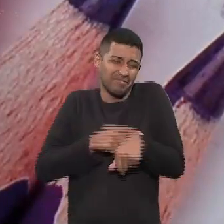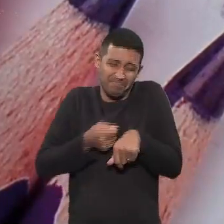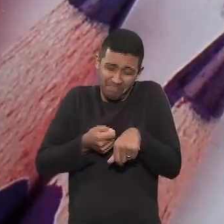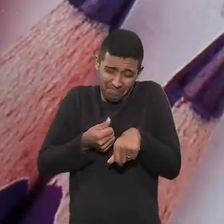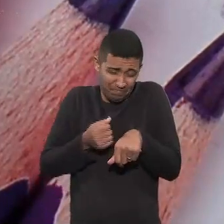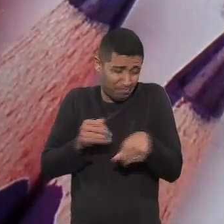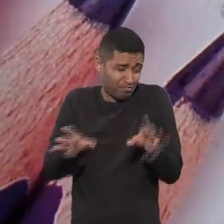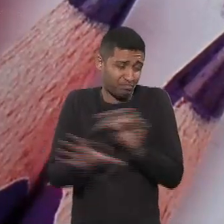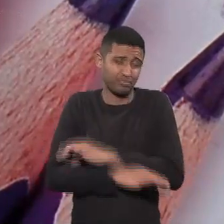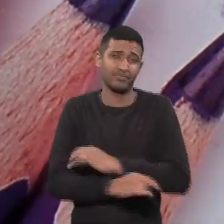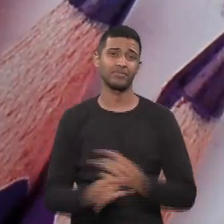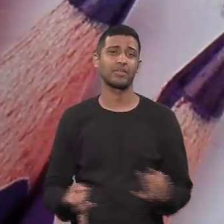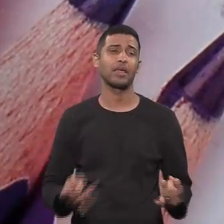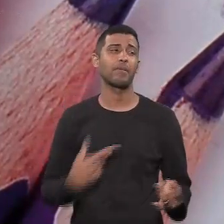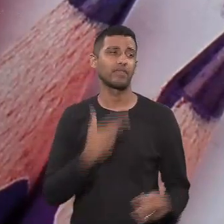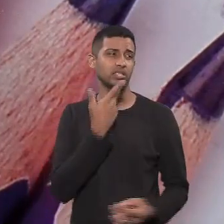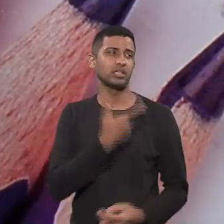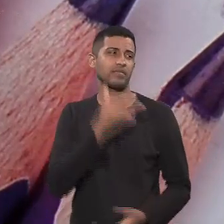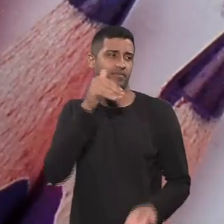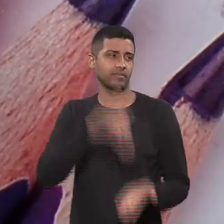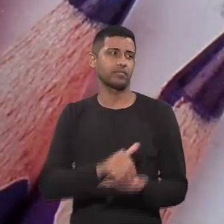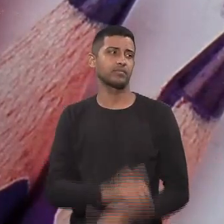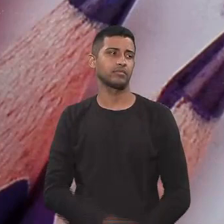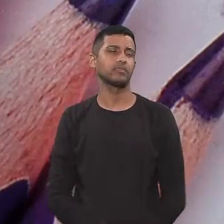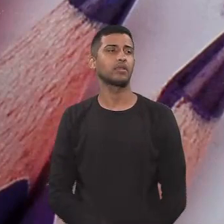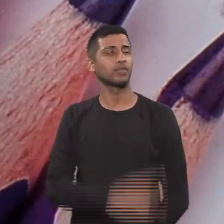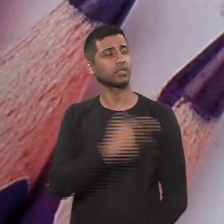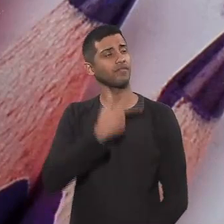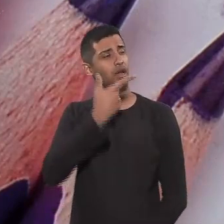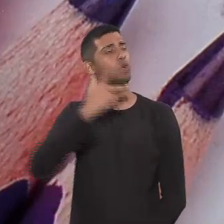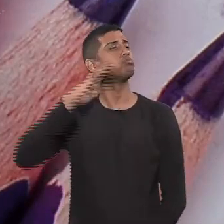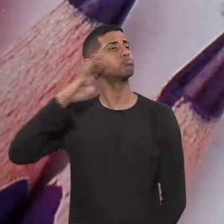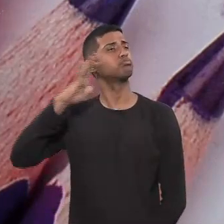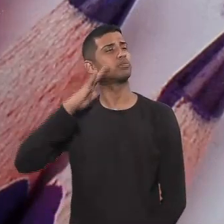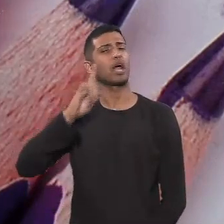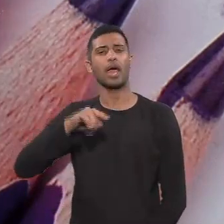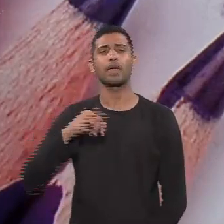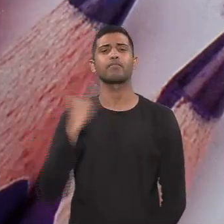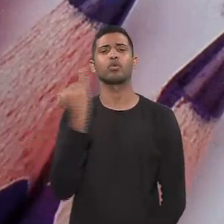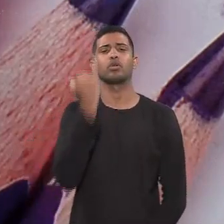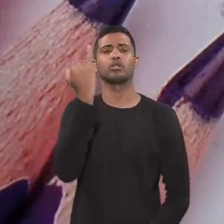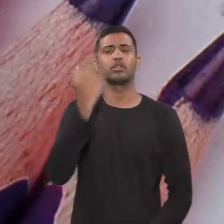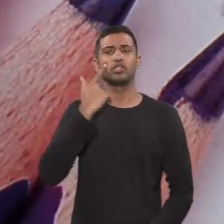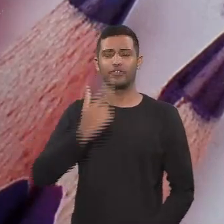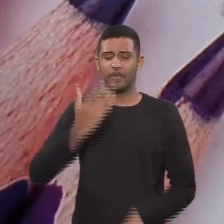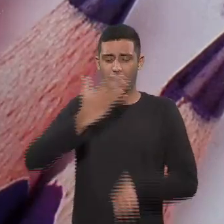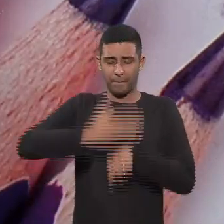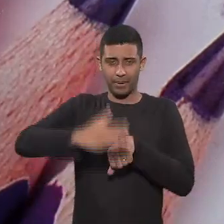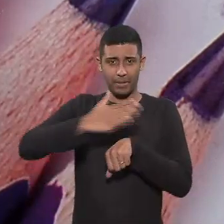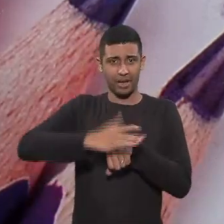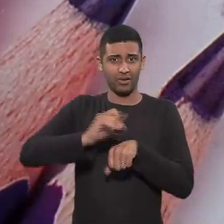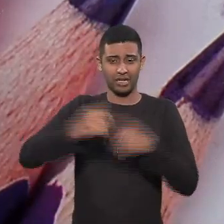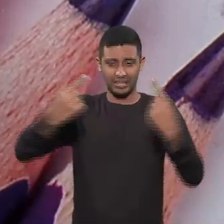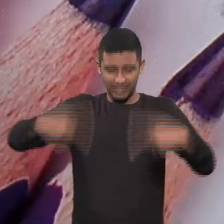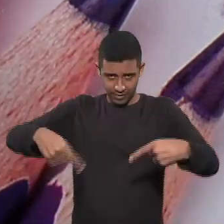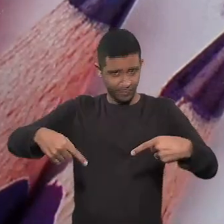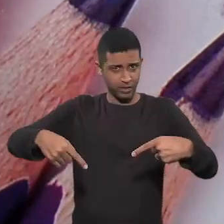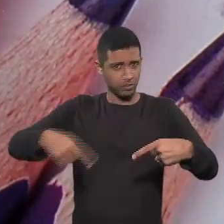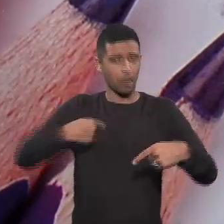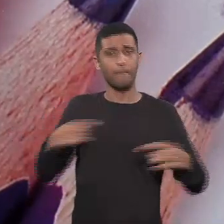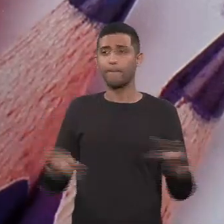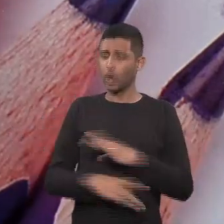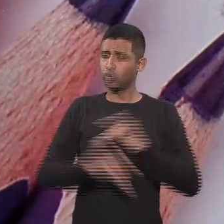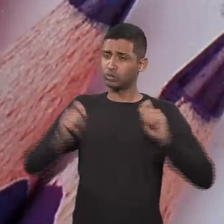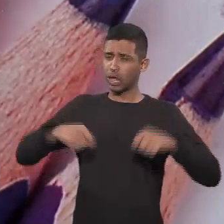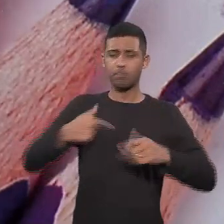esgotou o tempo, mas acho que você finaliza com uma reflexão que é fundamental, quer dizer, preparar para o desafio. E